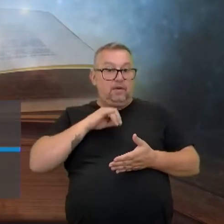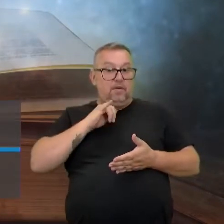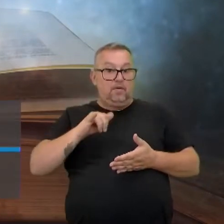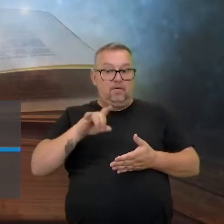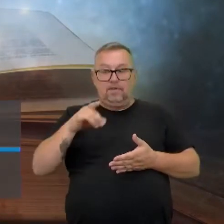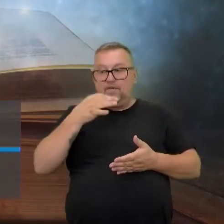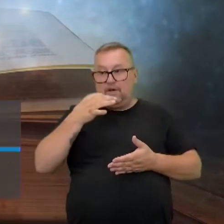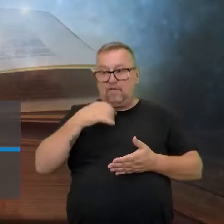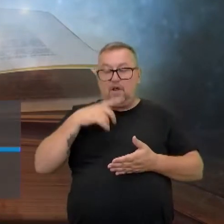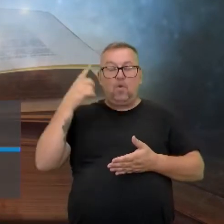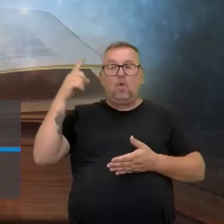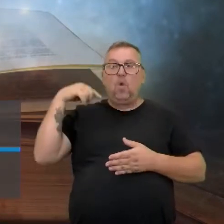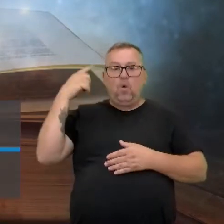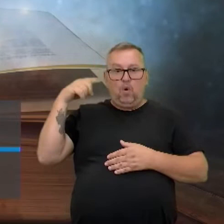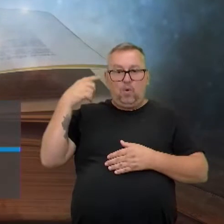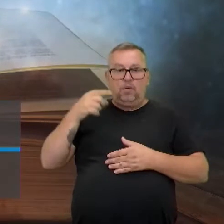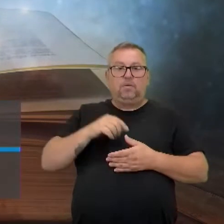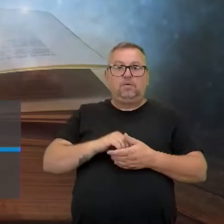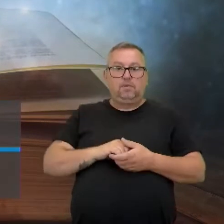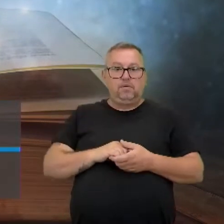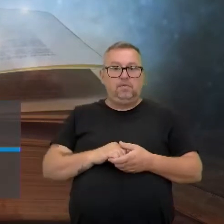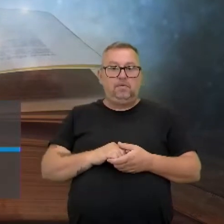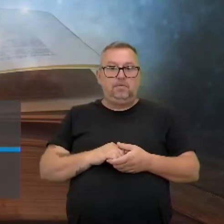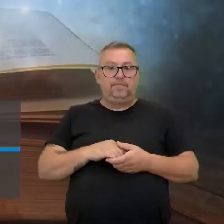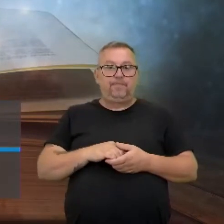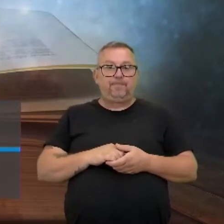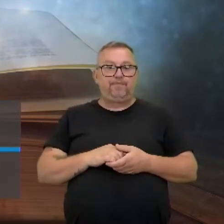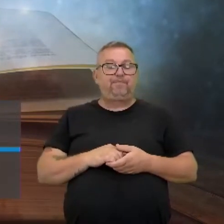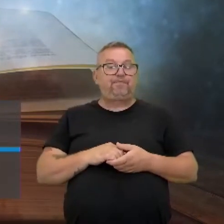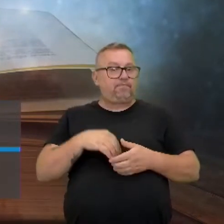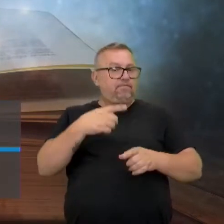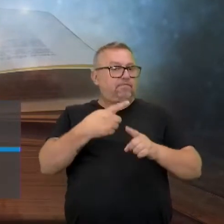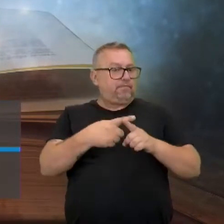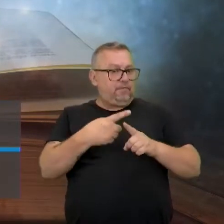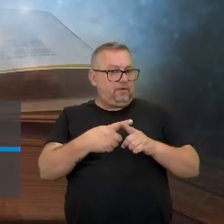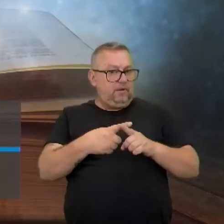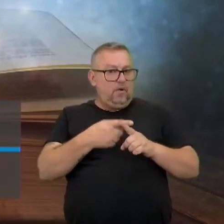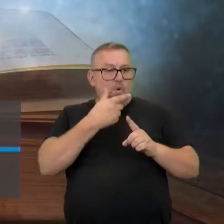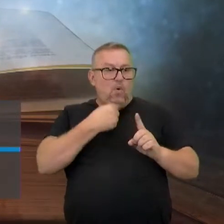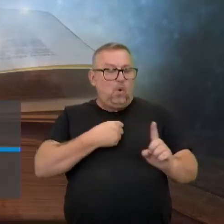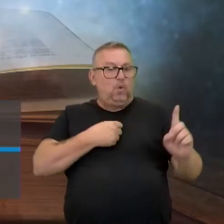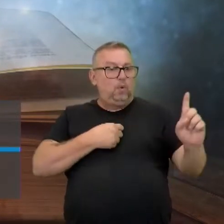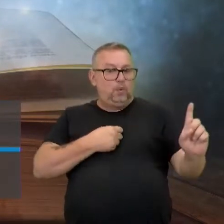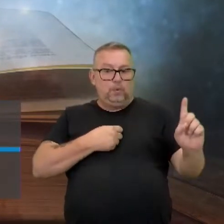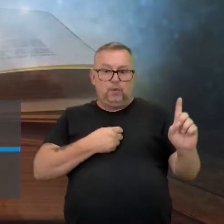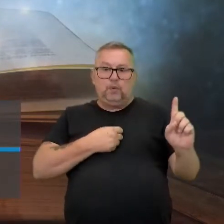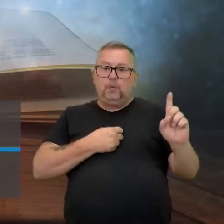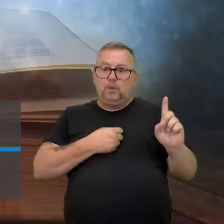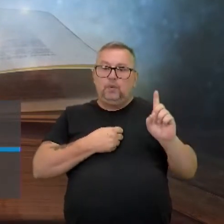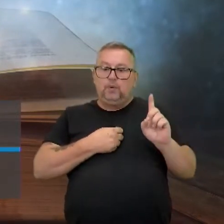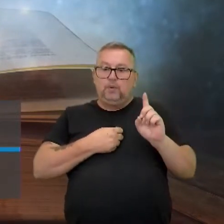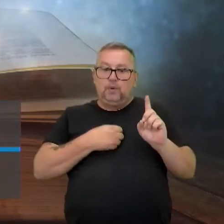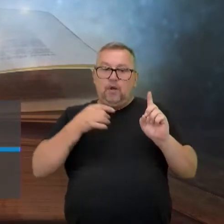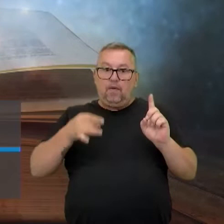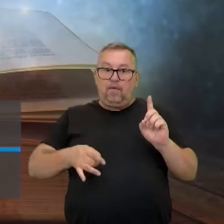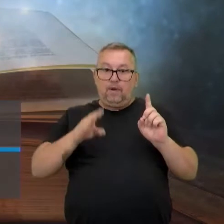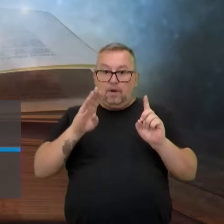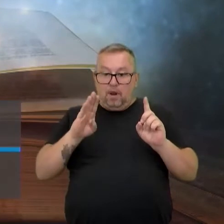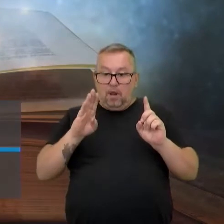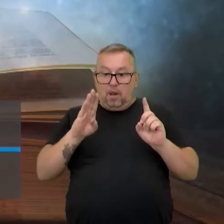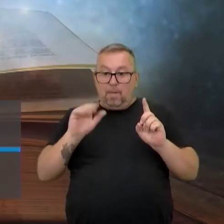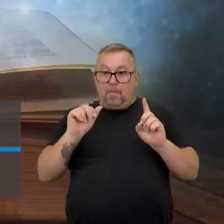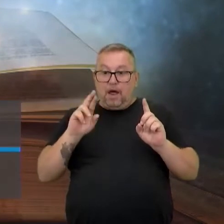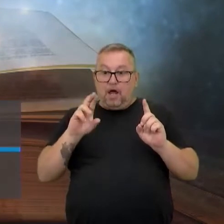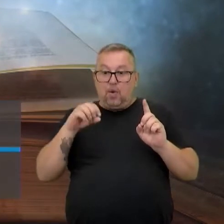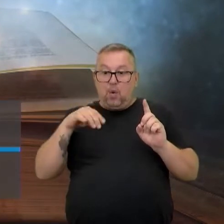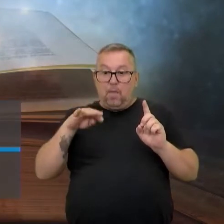vai achar que eu estou louco. Olha o fantástico aí, eu estou louco. Porque chegou um cara, um vendedor de barômetro na minha casa.